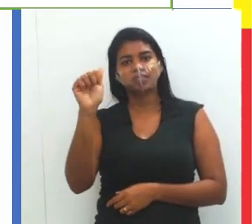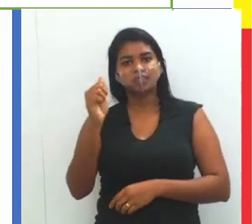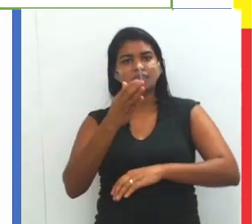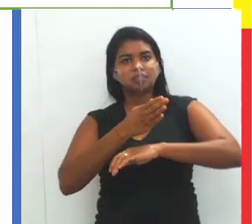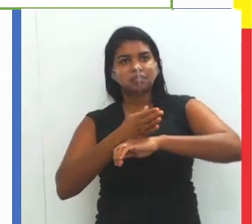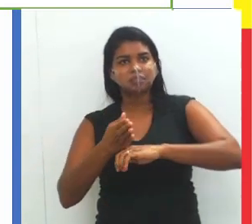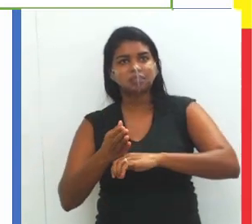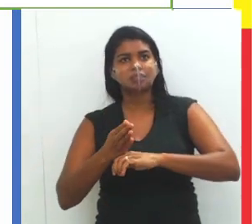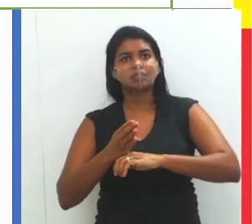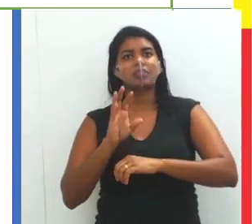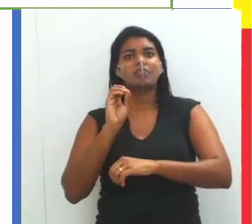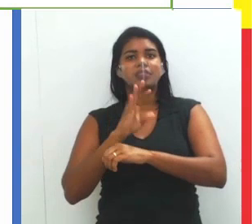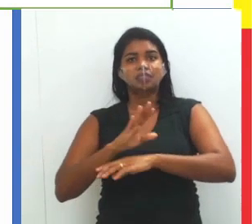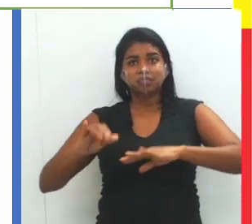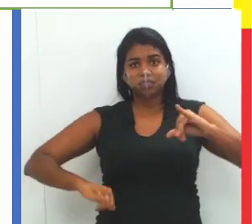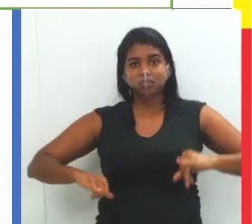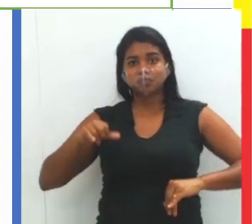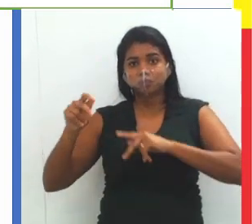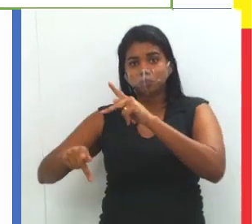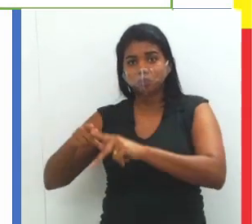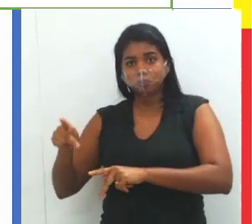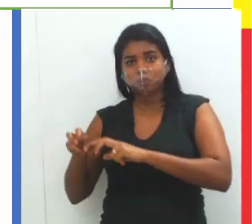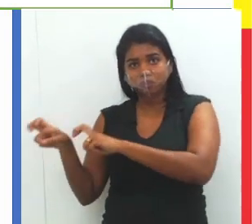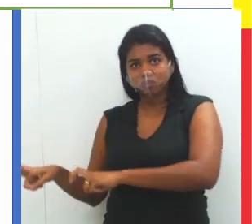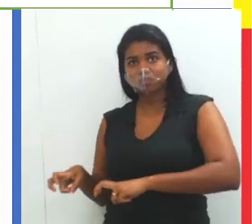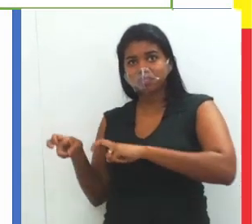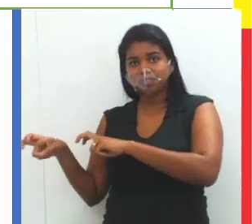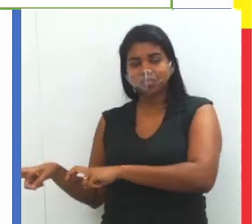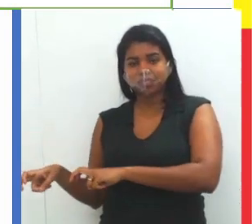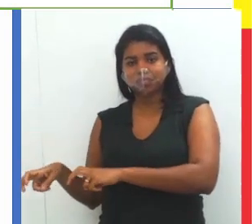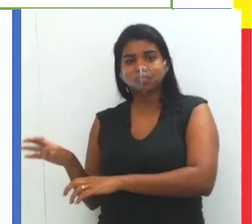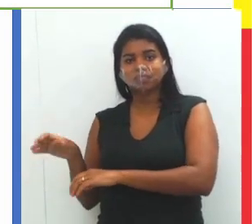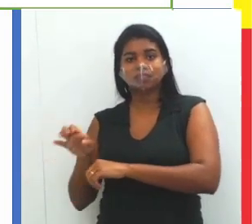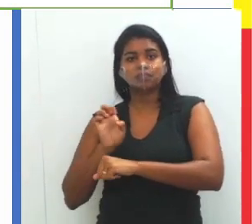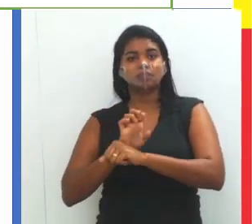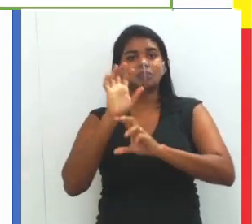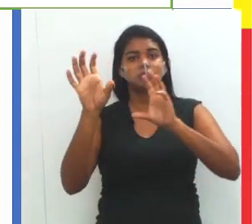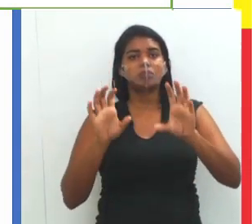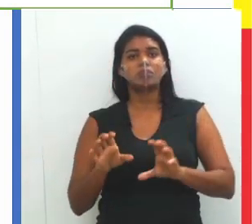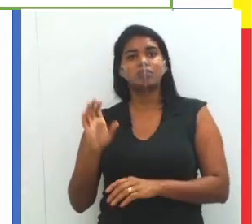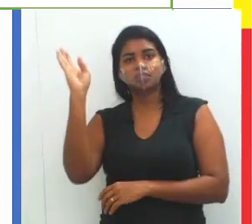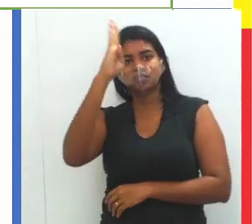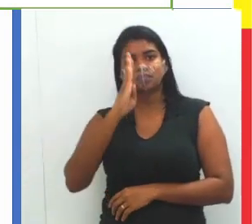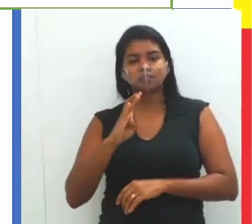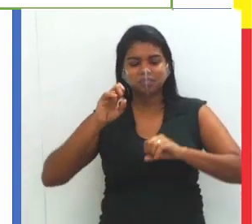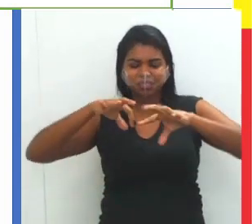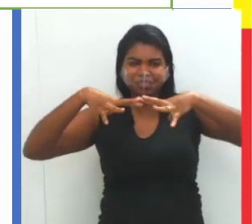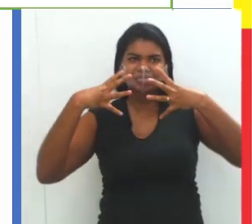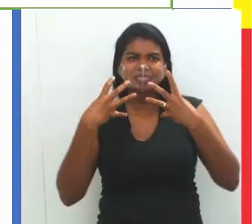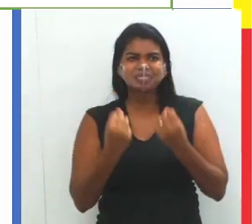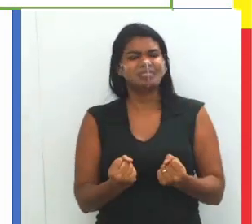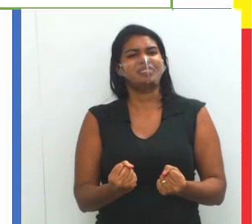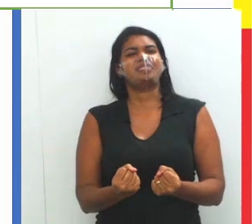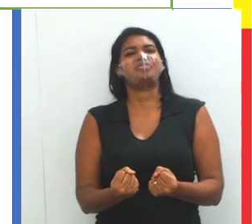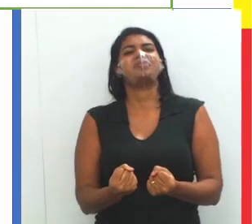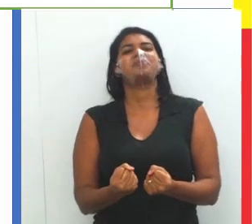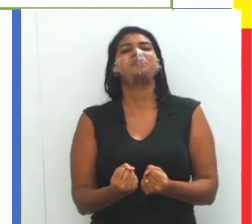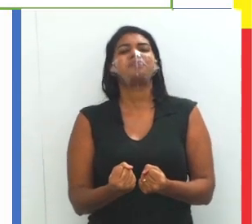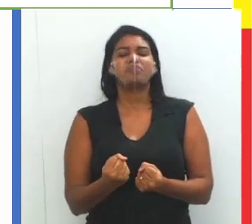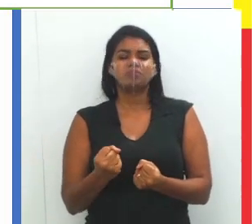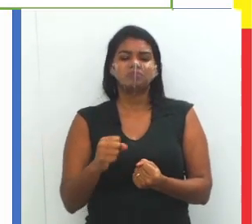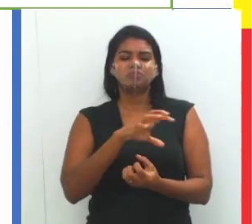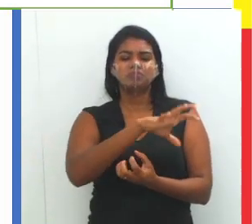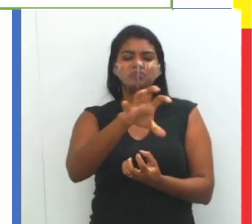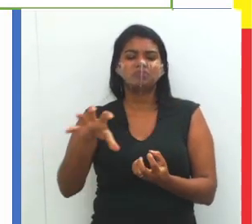Branca retrata o sofrimento do povo do sertão, do Nordeste brasileiro, diante da seca que assola